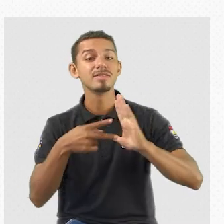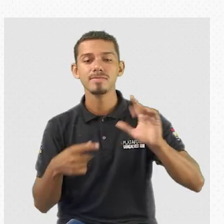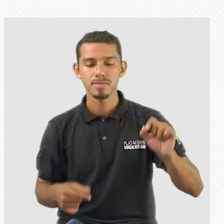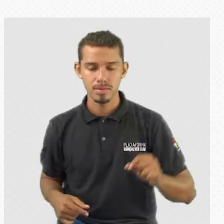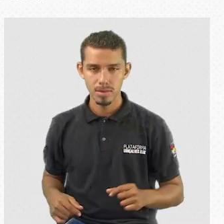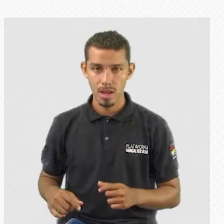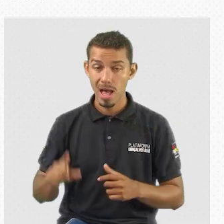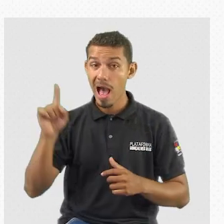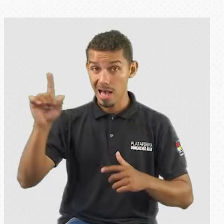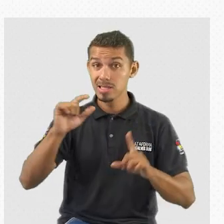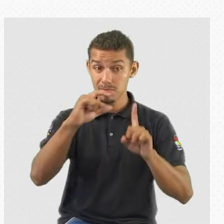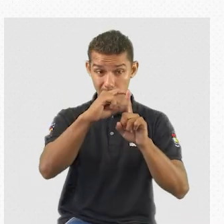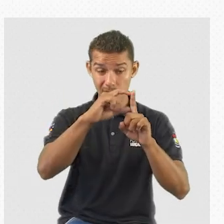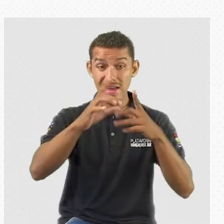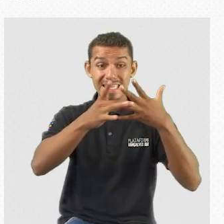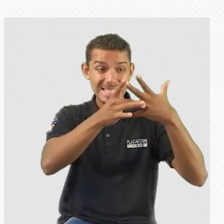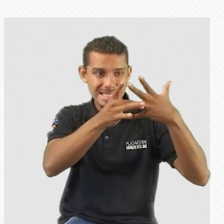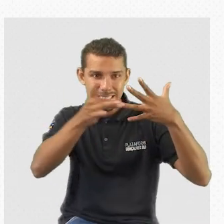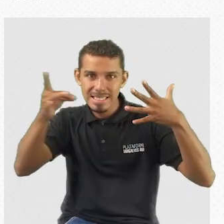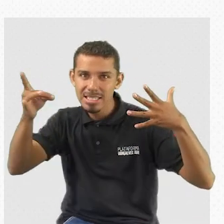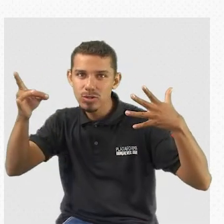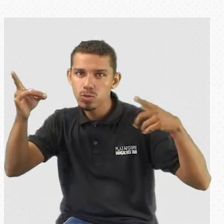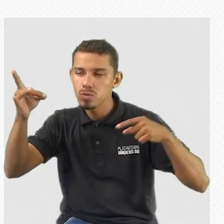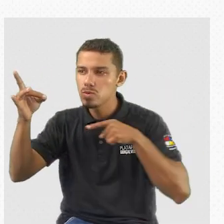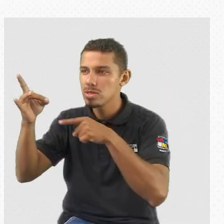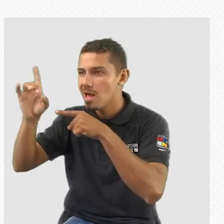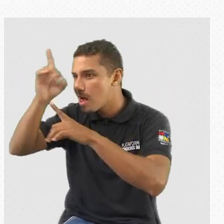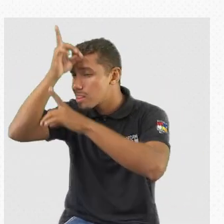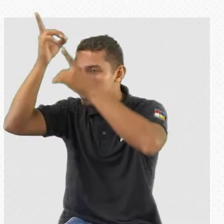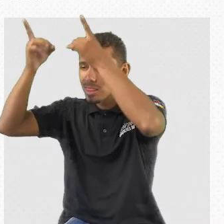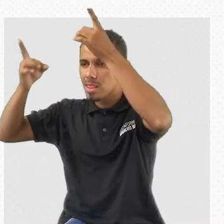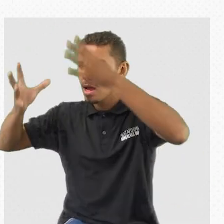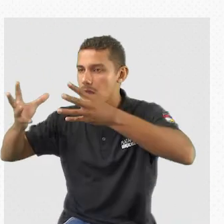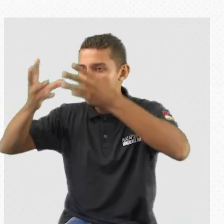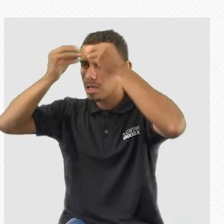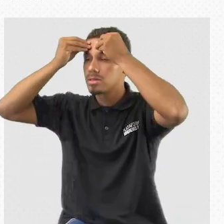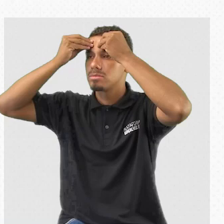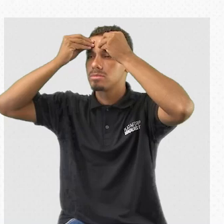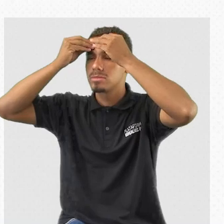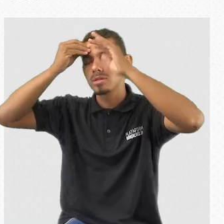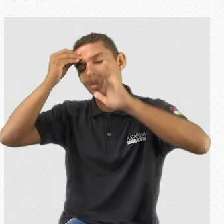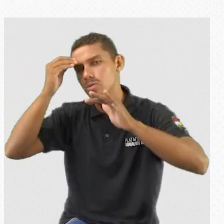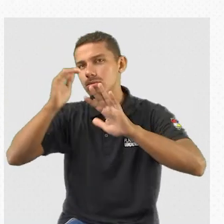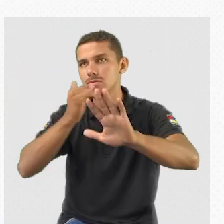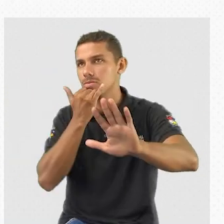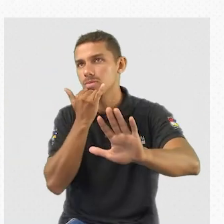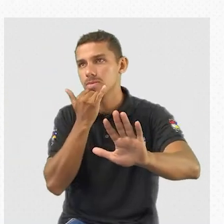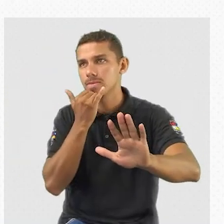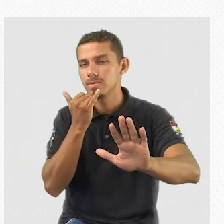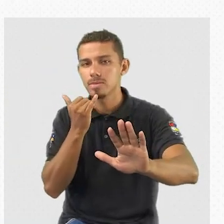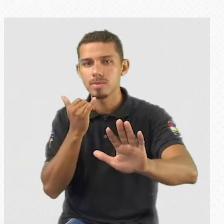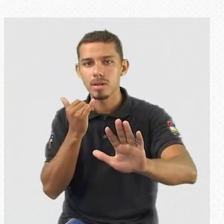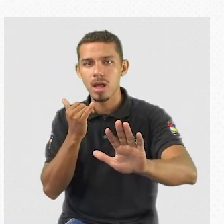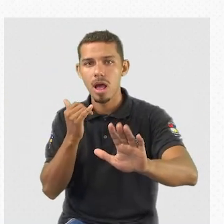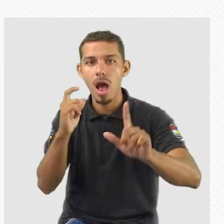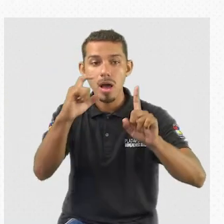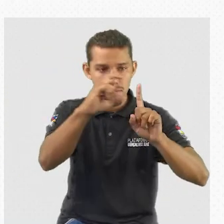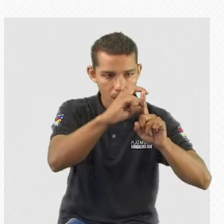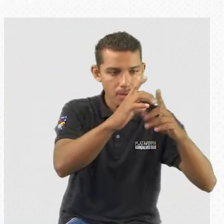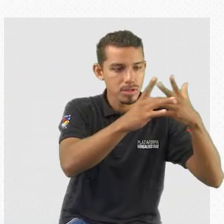signos das ideias na mente. Perdão. As palavras são